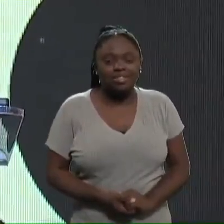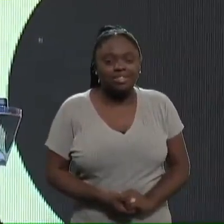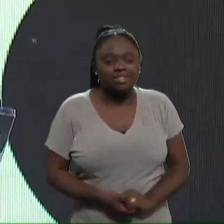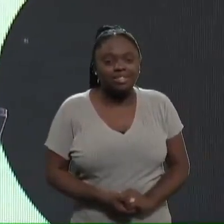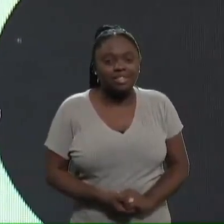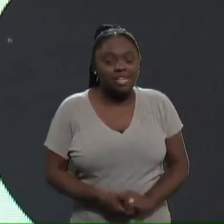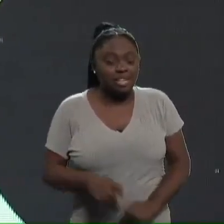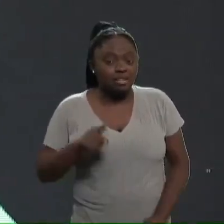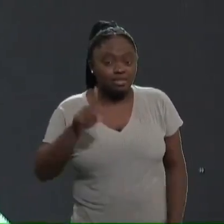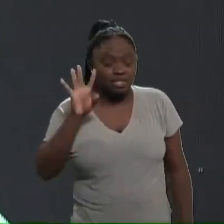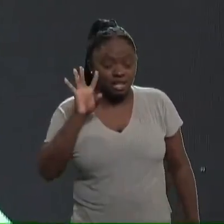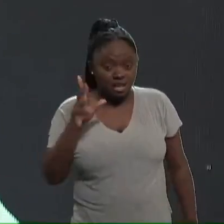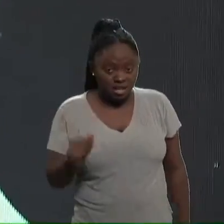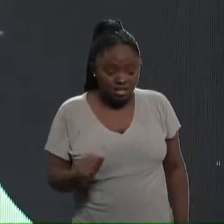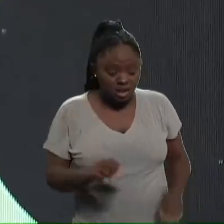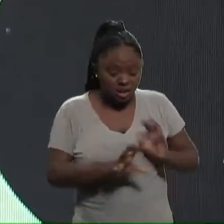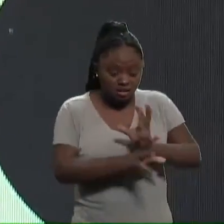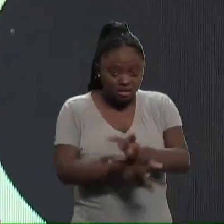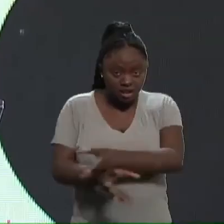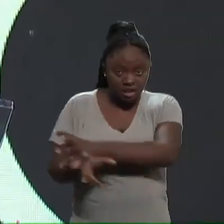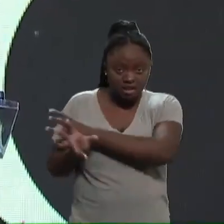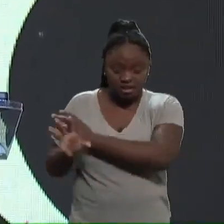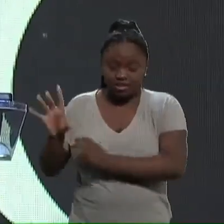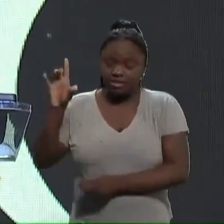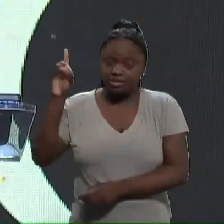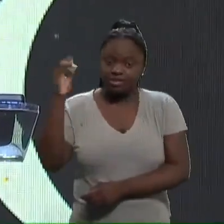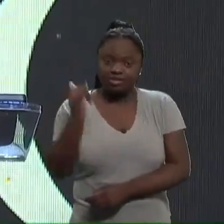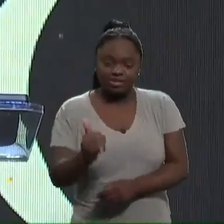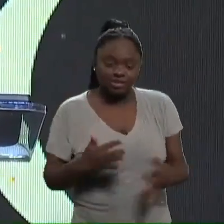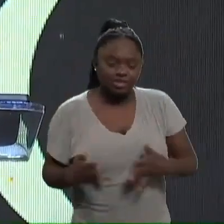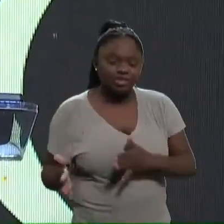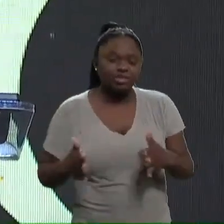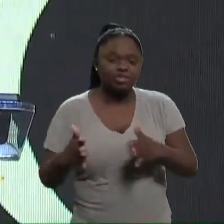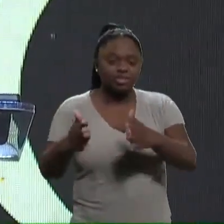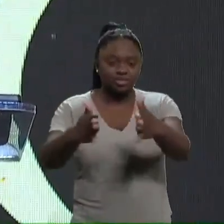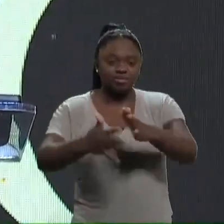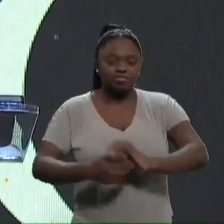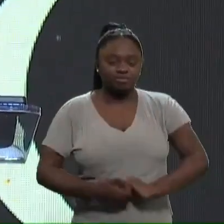Aquilo que você chama de deserto, Deus chama de caminho.